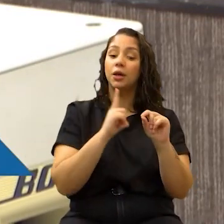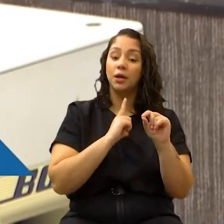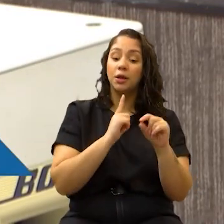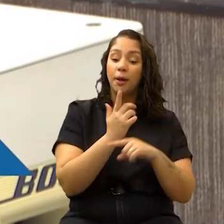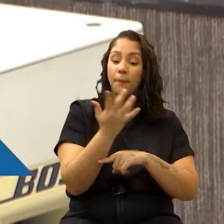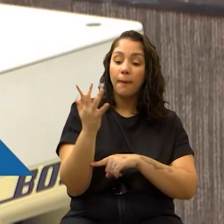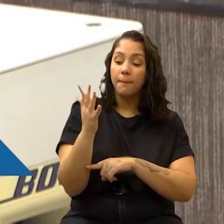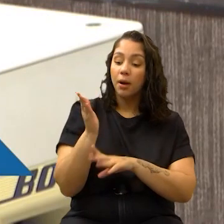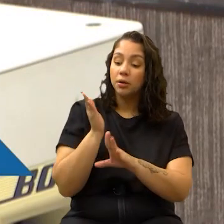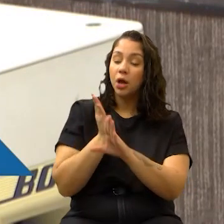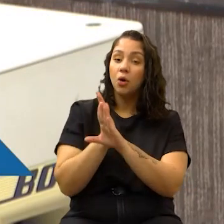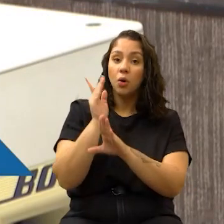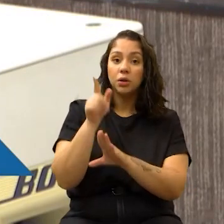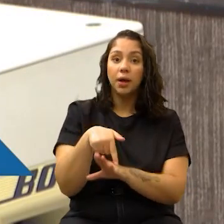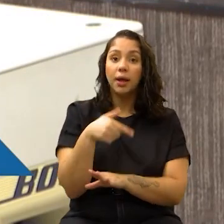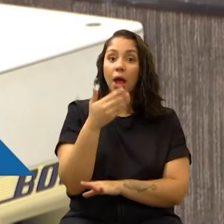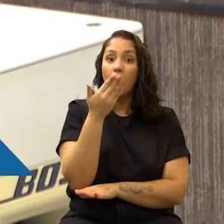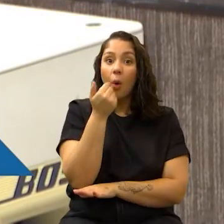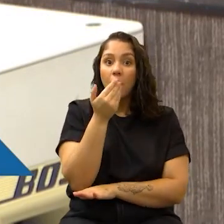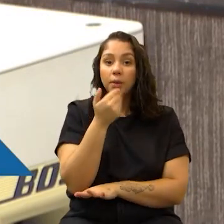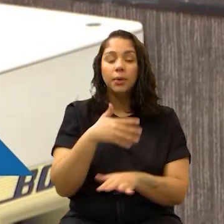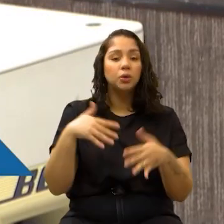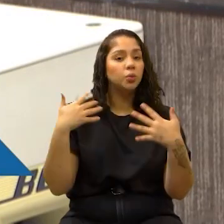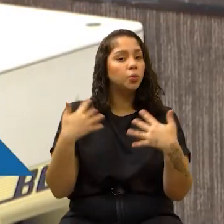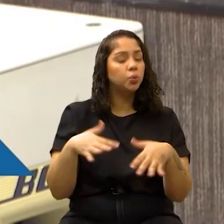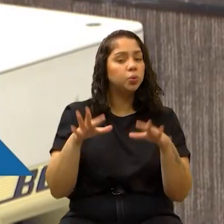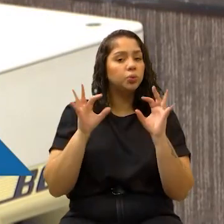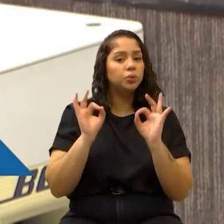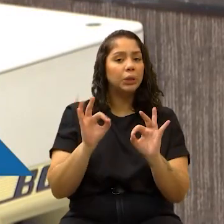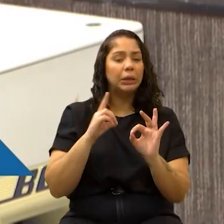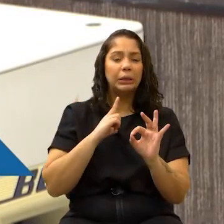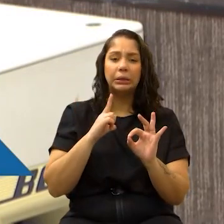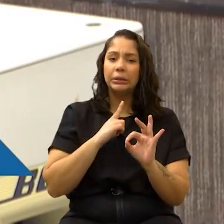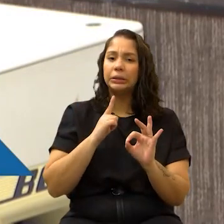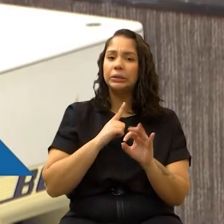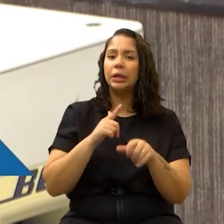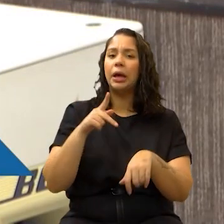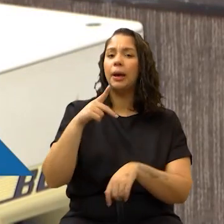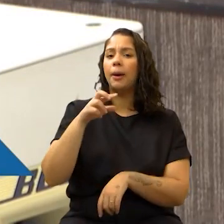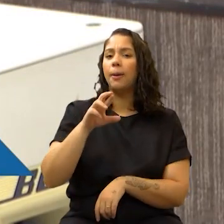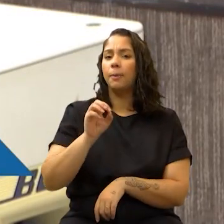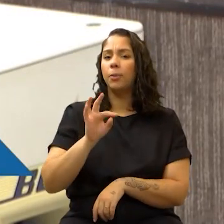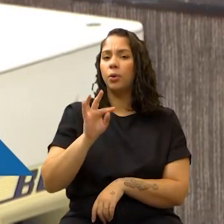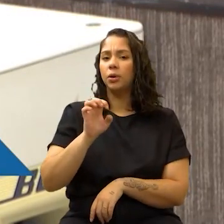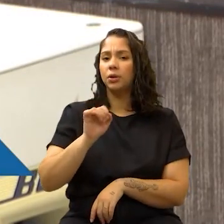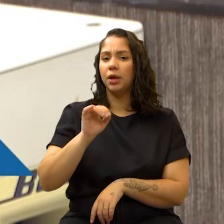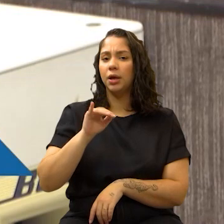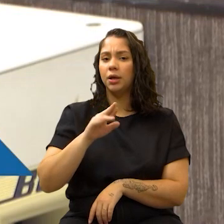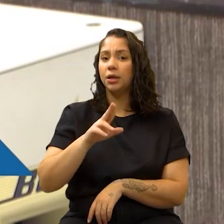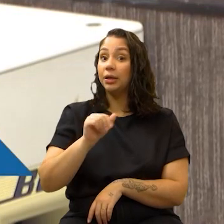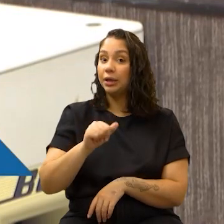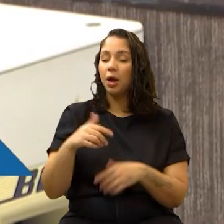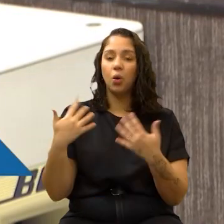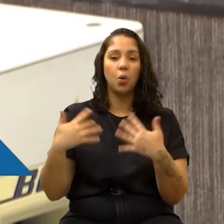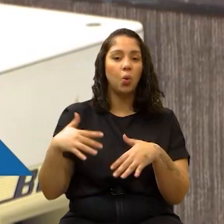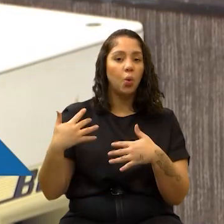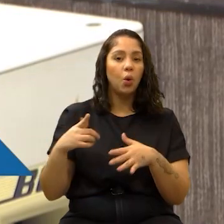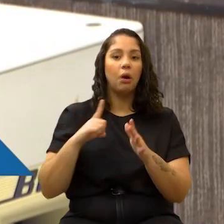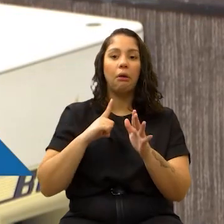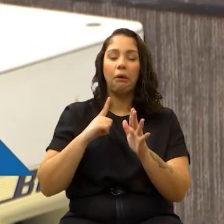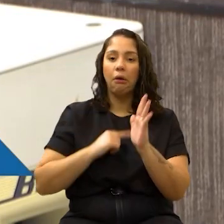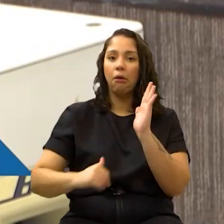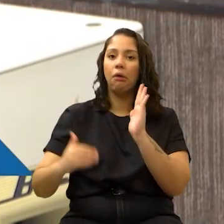satisfatório, você encontra nela como se fosse um superalimento. Ela é muito rica em proteínas, tem um alto teor